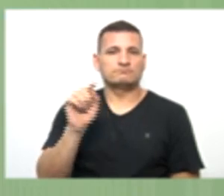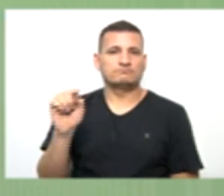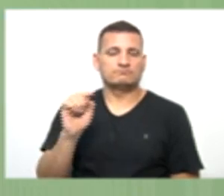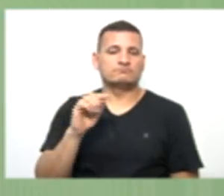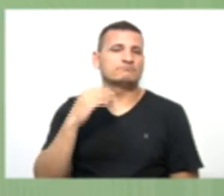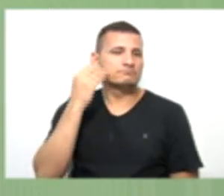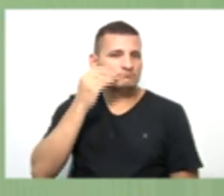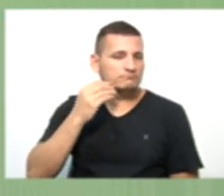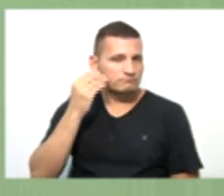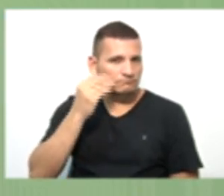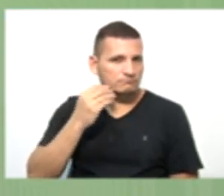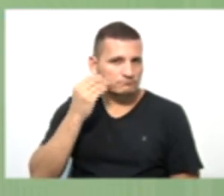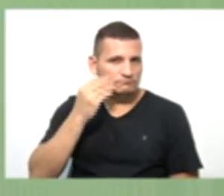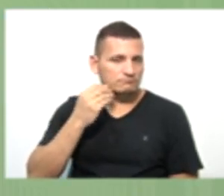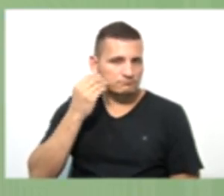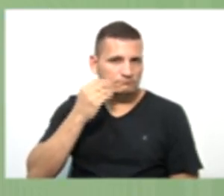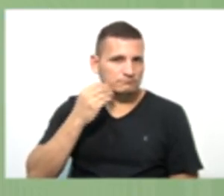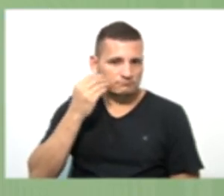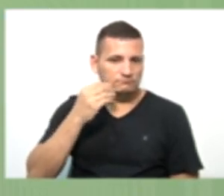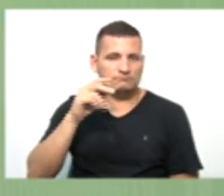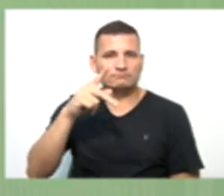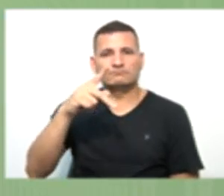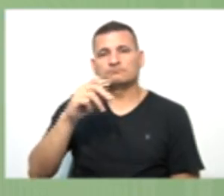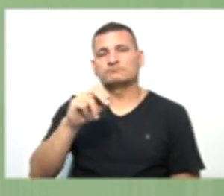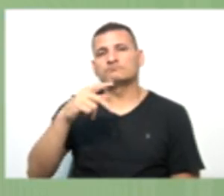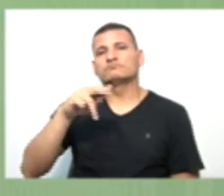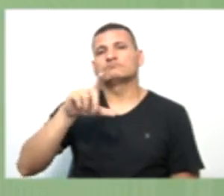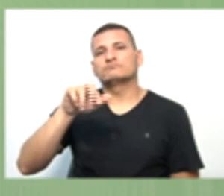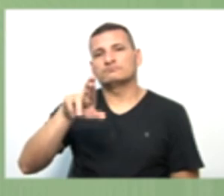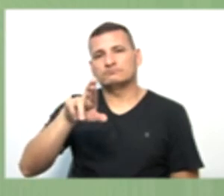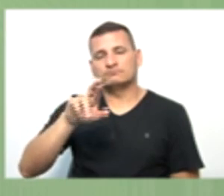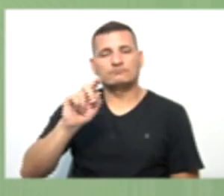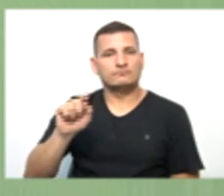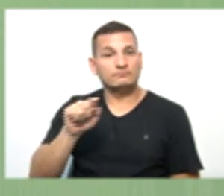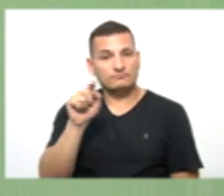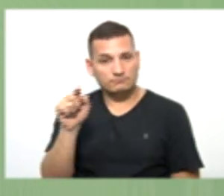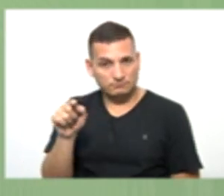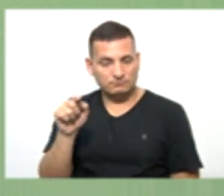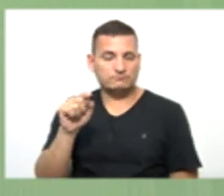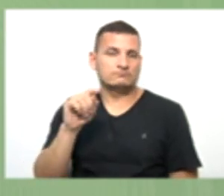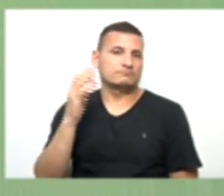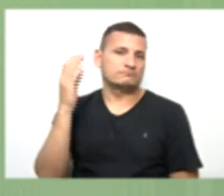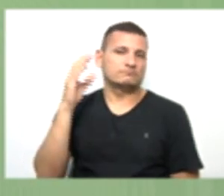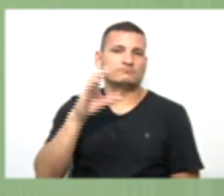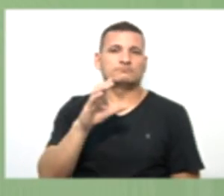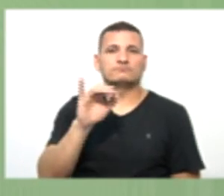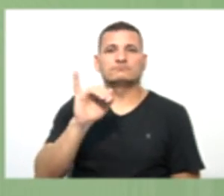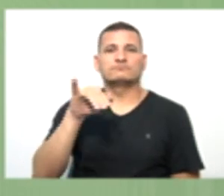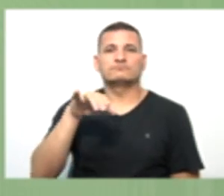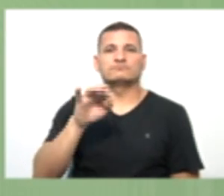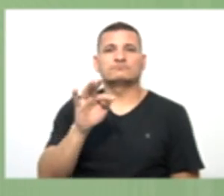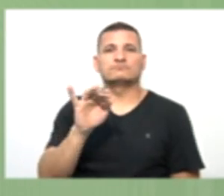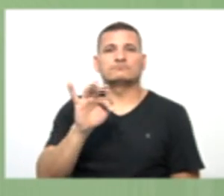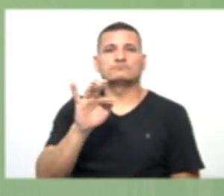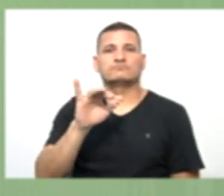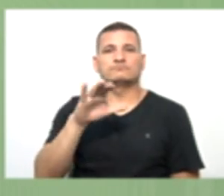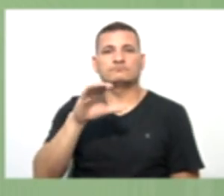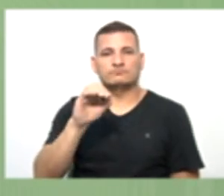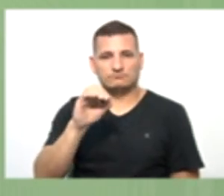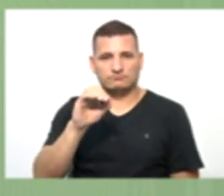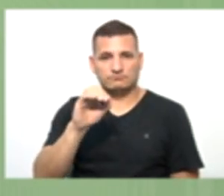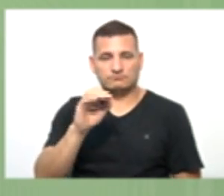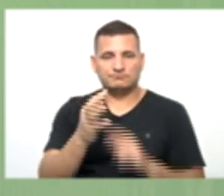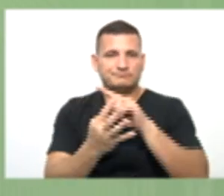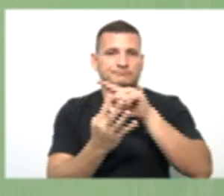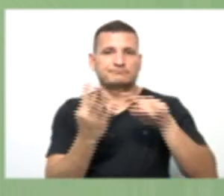o conhecimento científico. Esses são os 4 tipos de conhecimento que nós